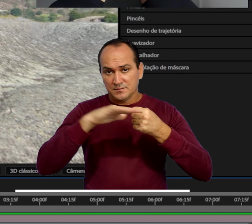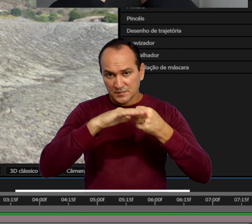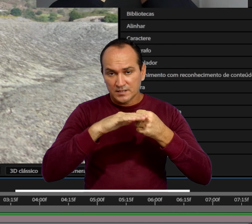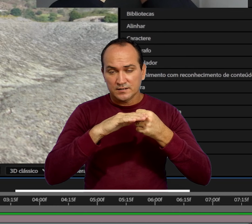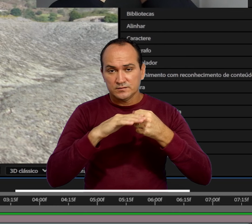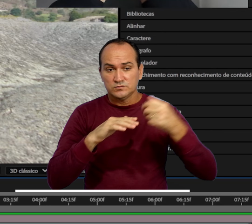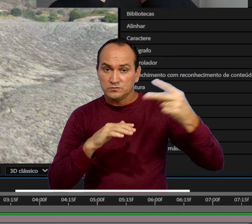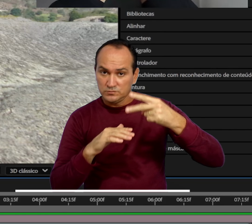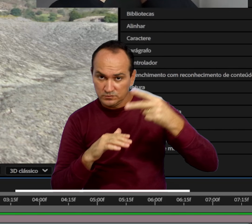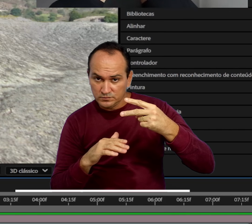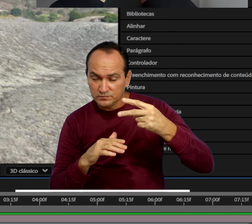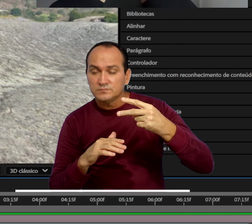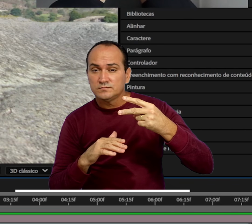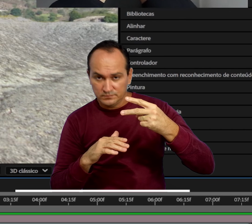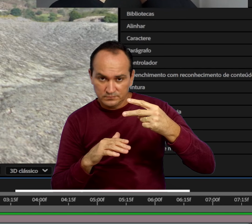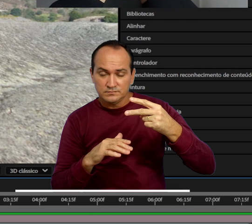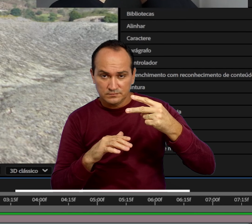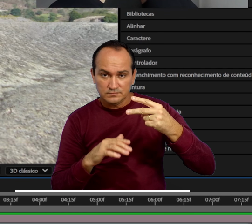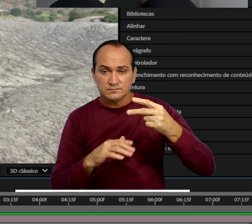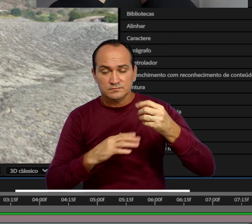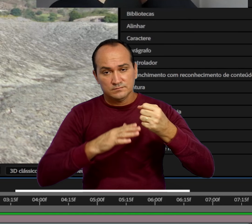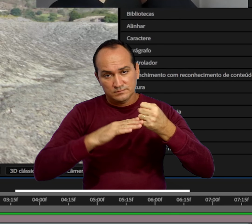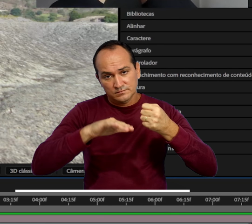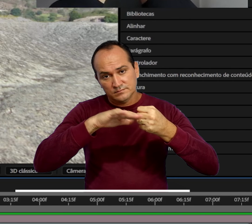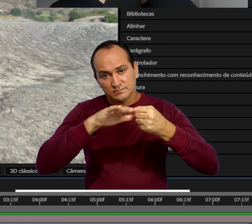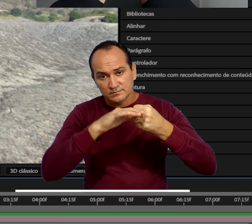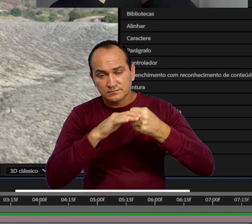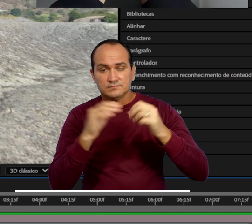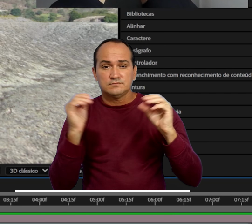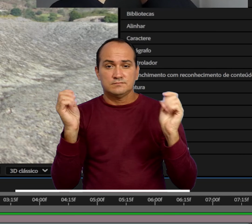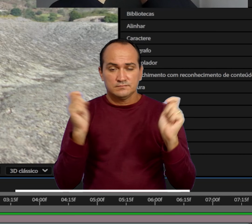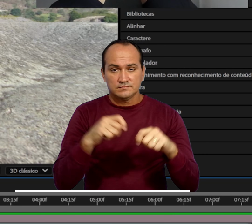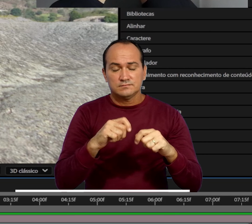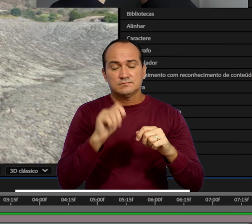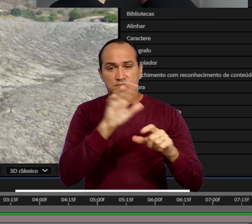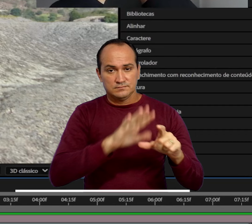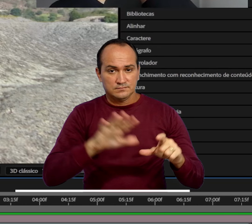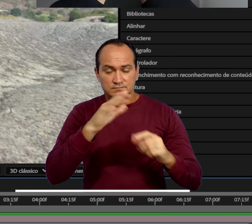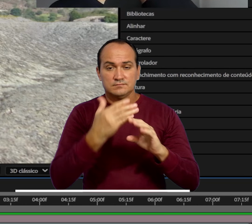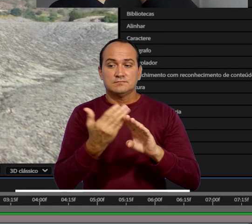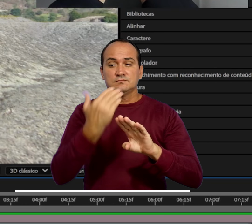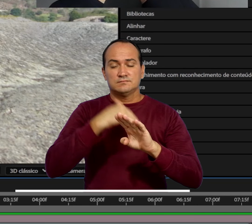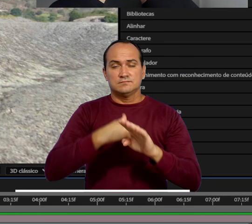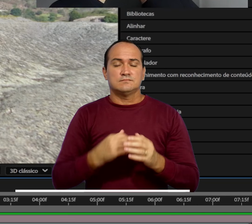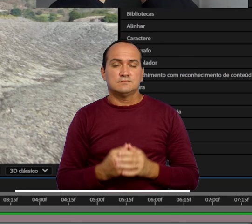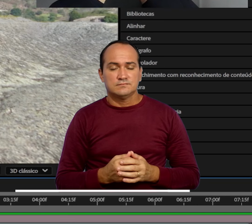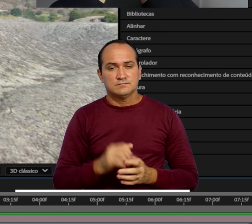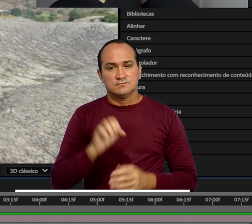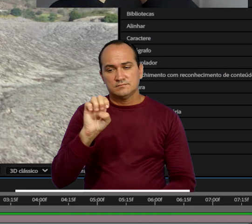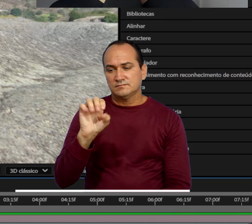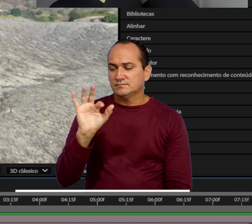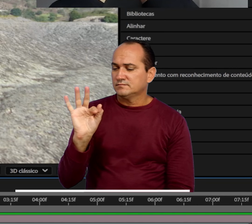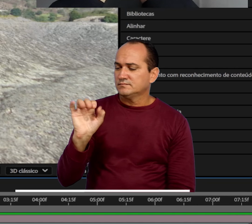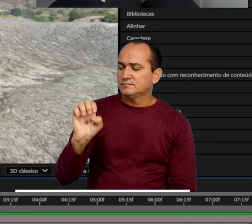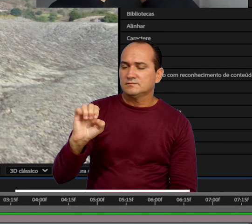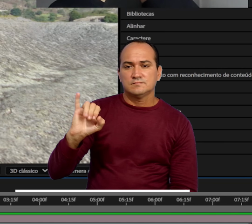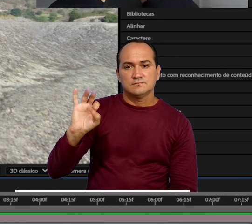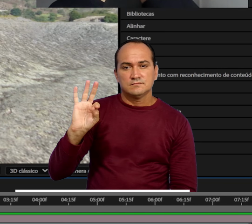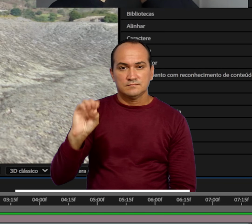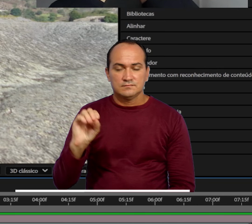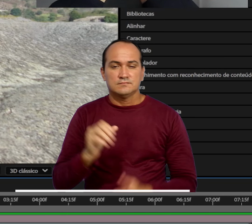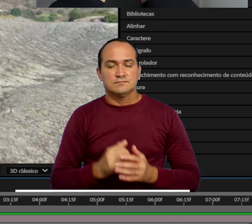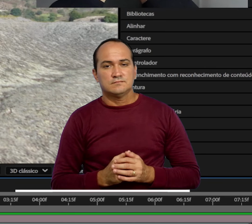a camada do segundo plano, né, que é a camada que contém aqui a paisagem de trás. Vou vir aqui em efeito,